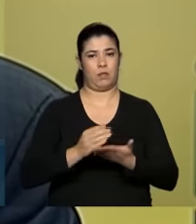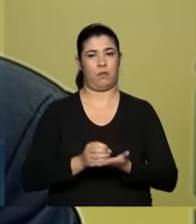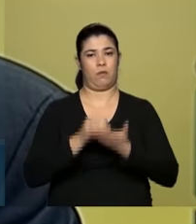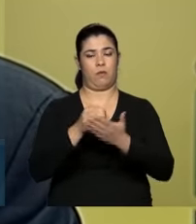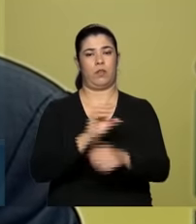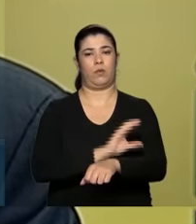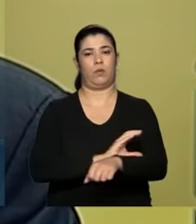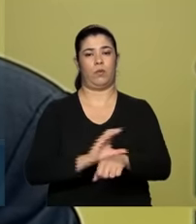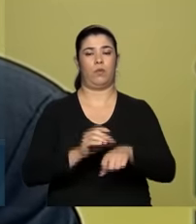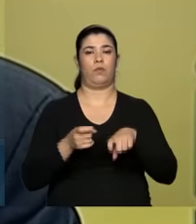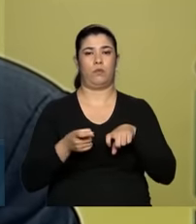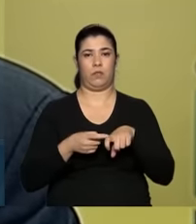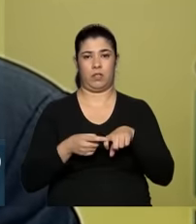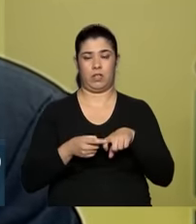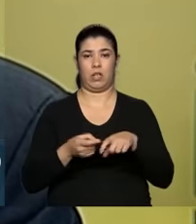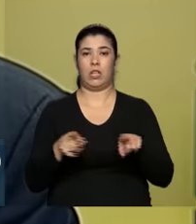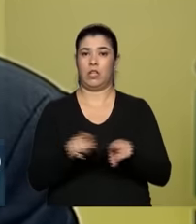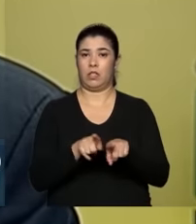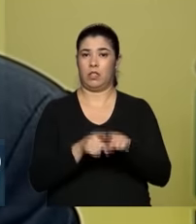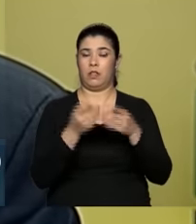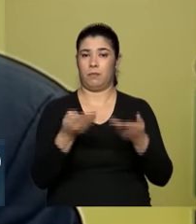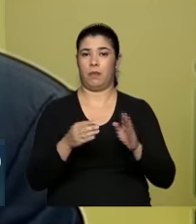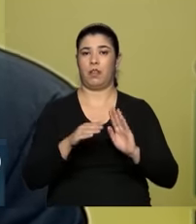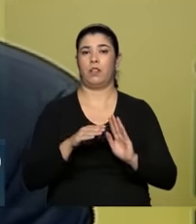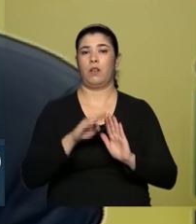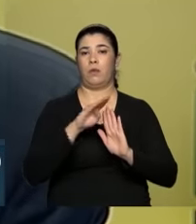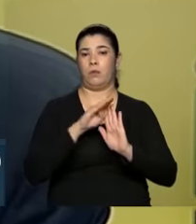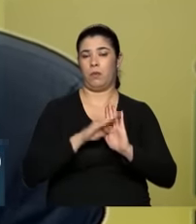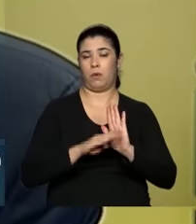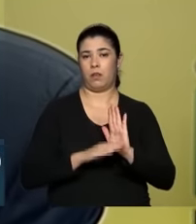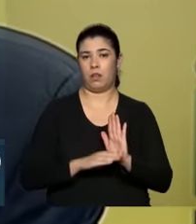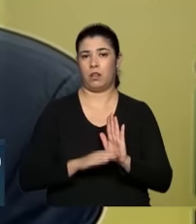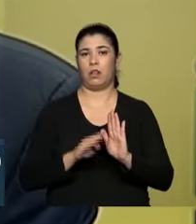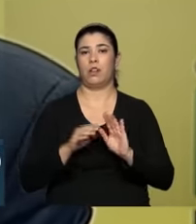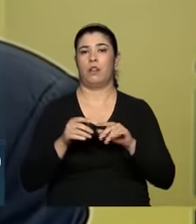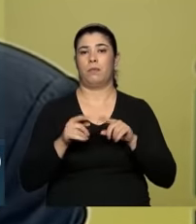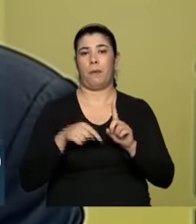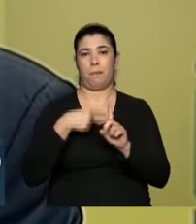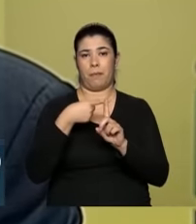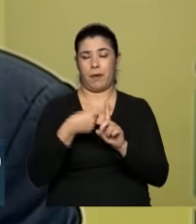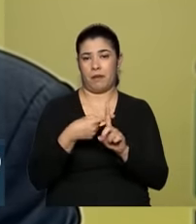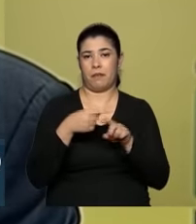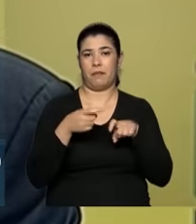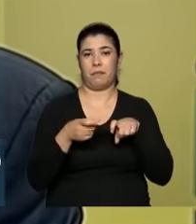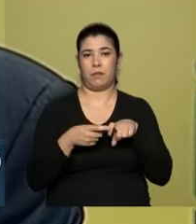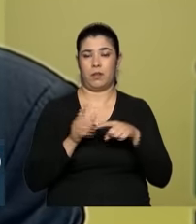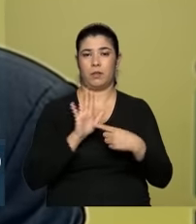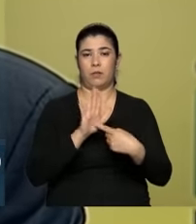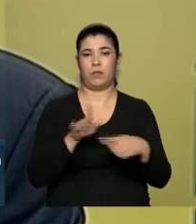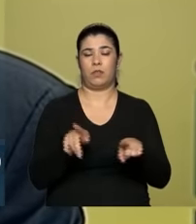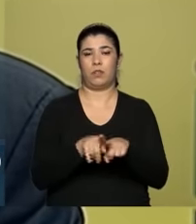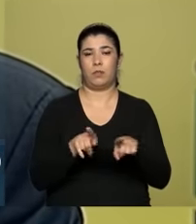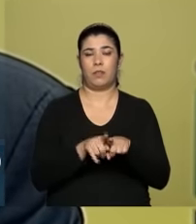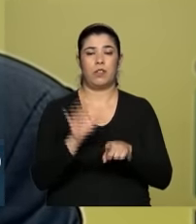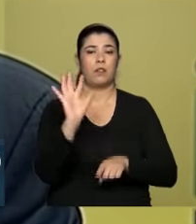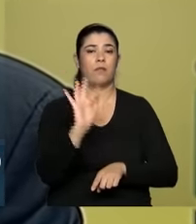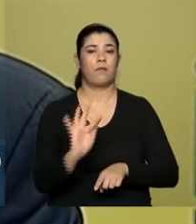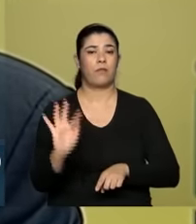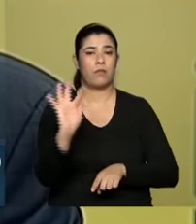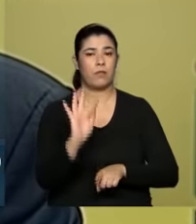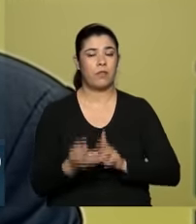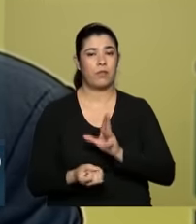o programa também informou, e isso talvez não tenha ficado claro para todo o público, que essa faculdade foi instalada